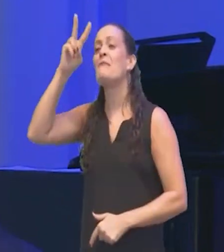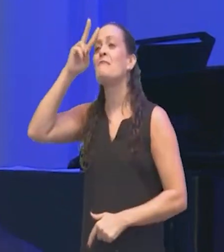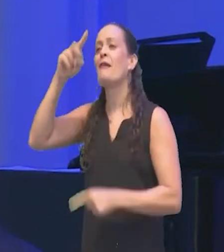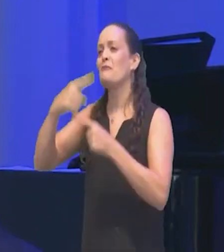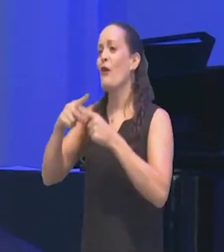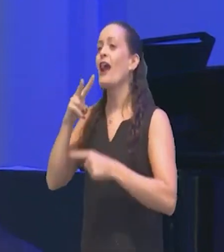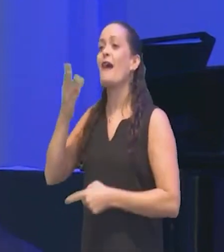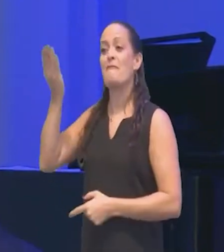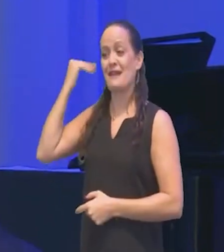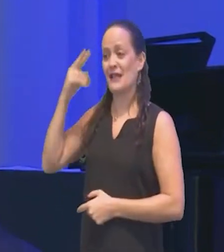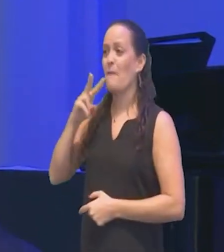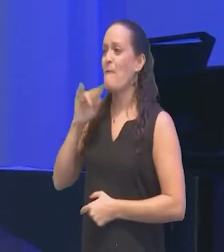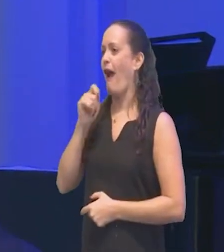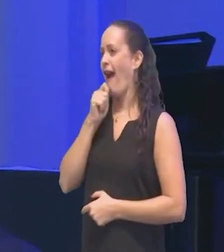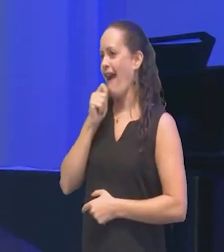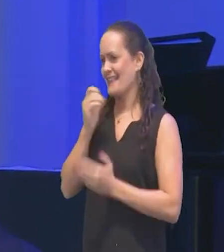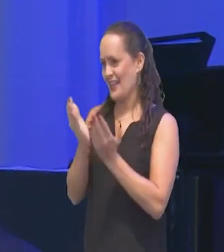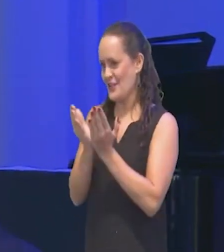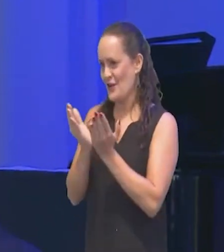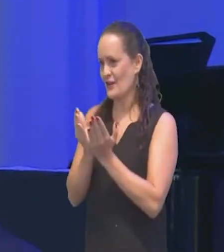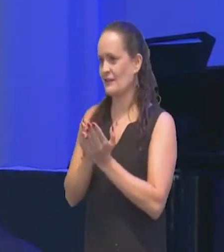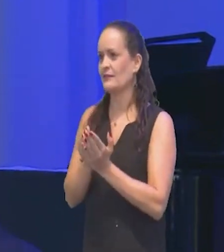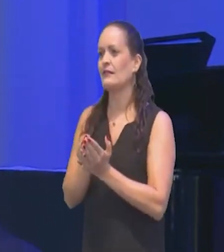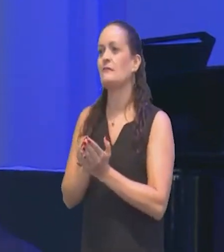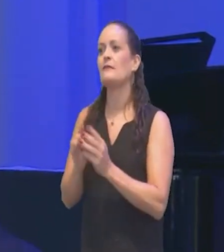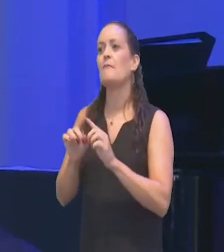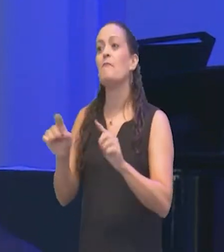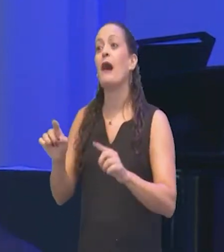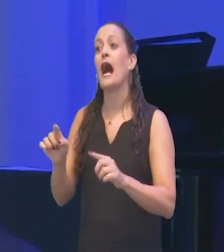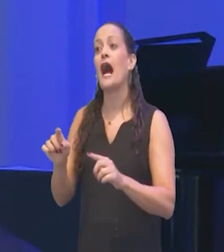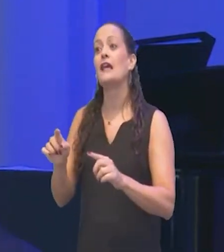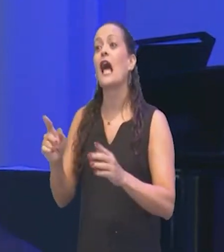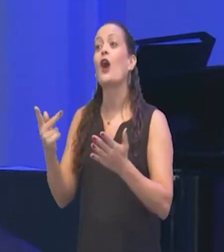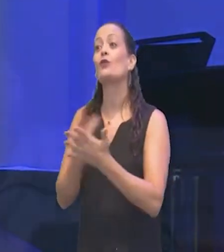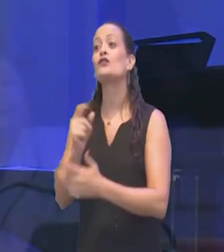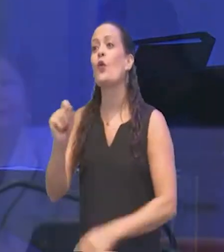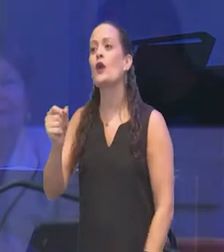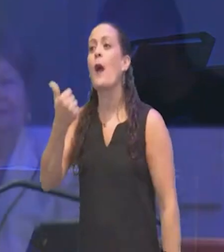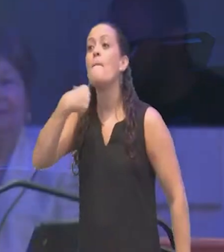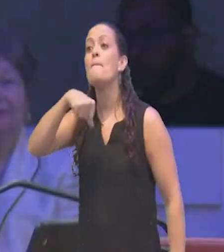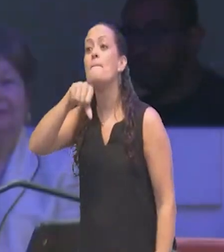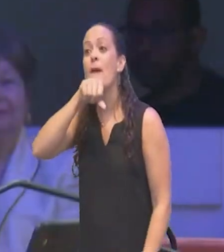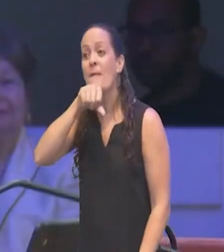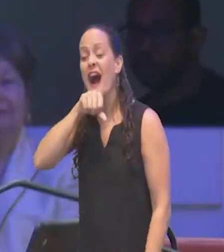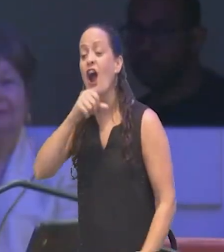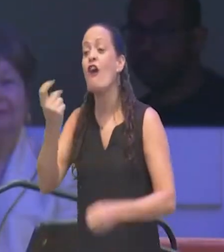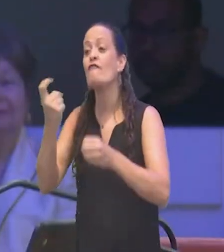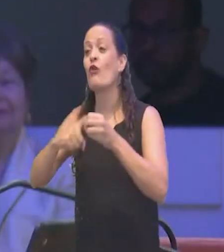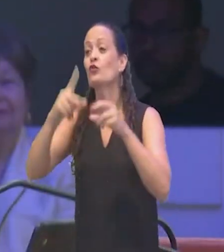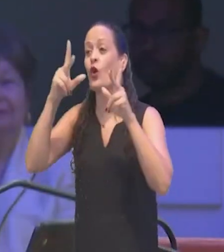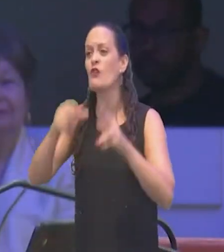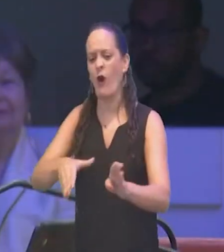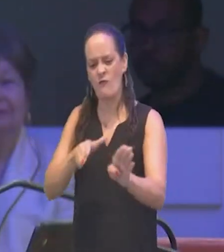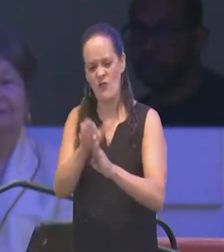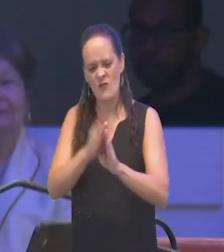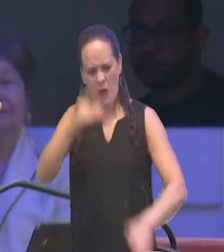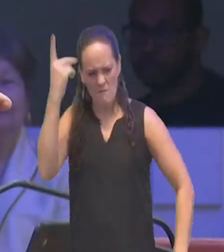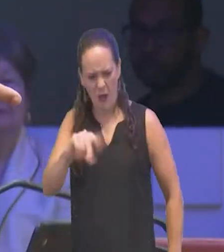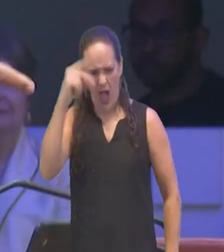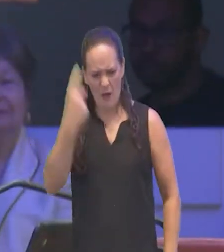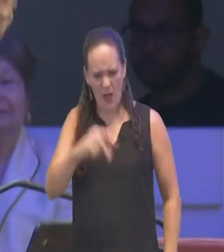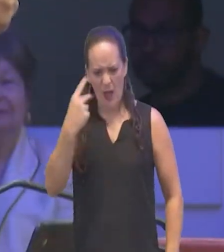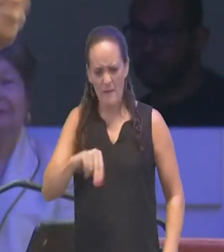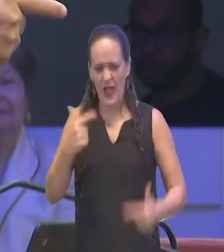fato, e mamãe reencarnou a sua mãe do passado, aquela mãe zelosa do passado, e passou um sermão na